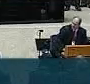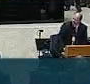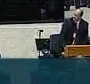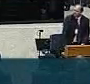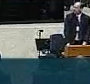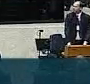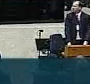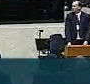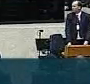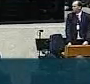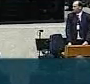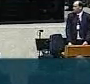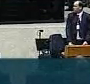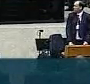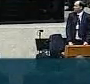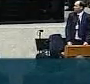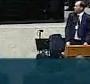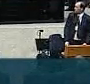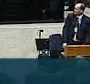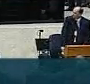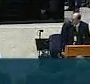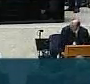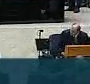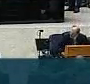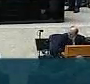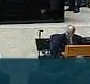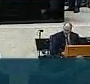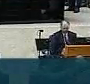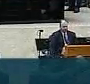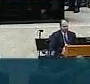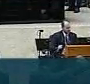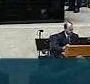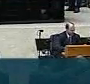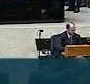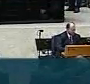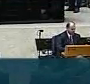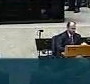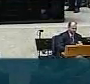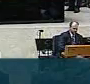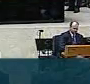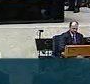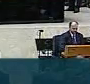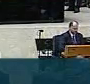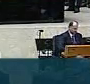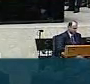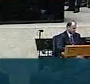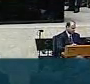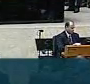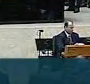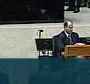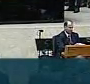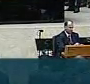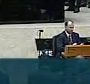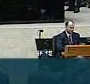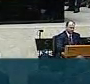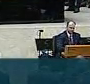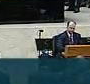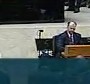de pauta de proposição da ordem do dia da comissão necessitam da presença, obviamente isso é regimental.